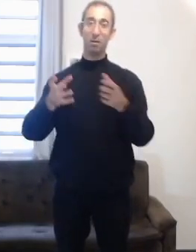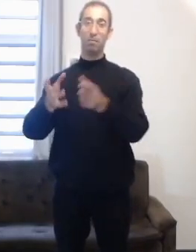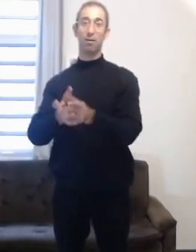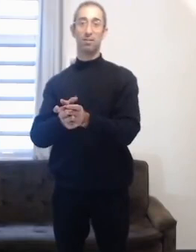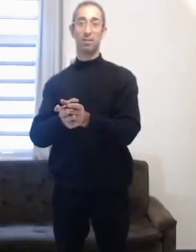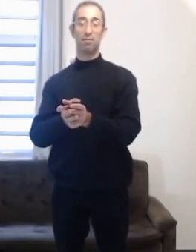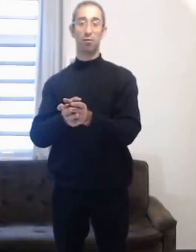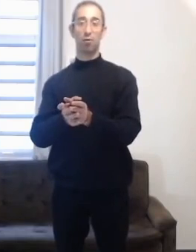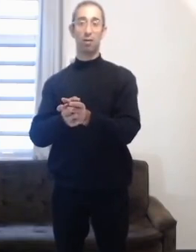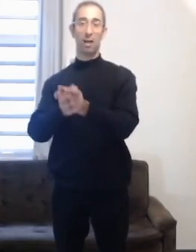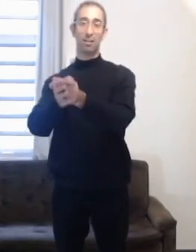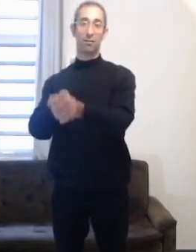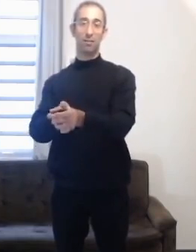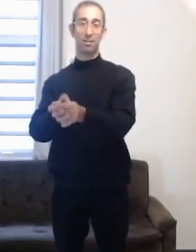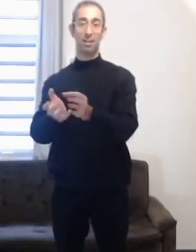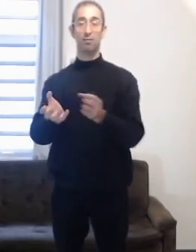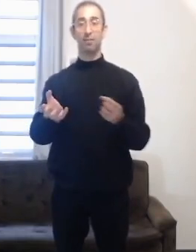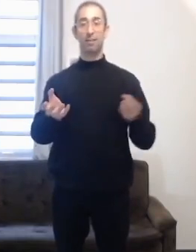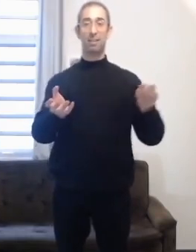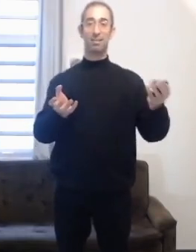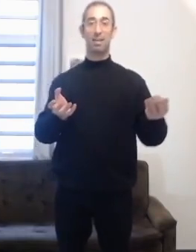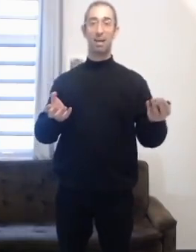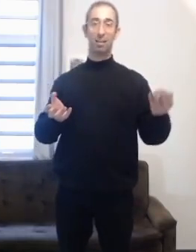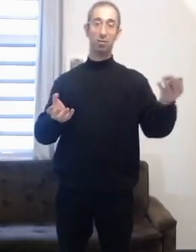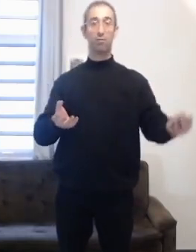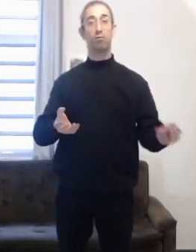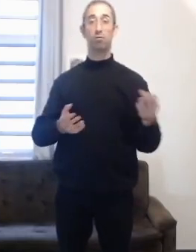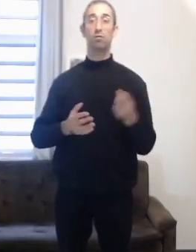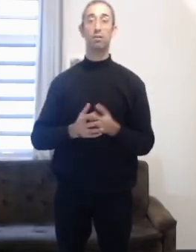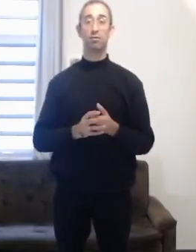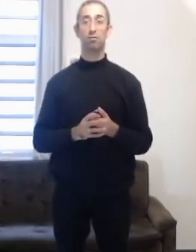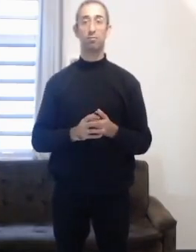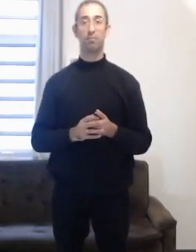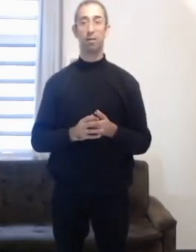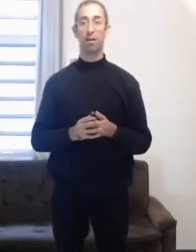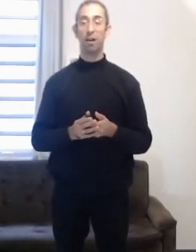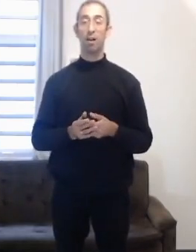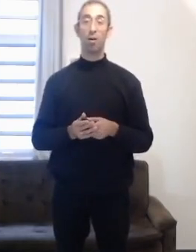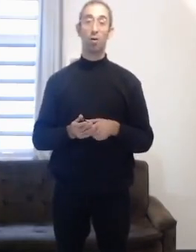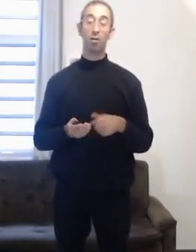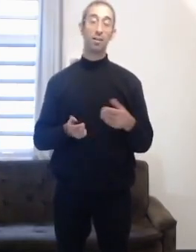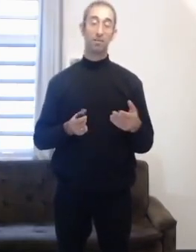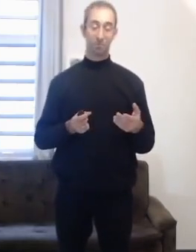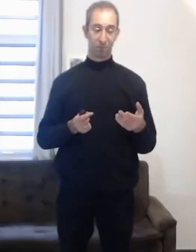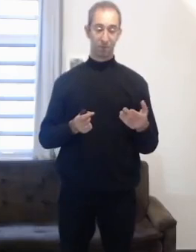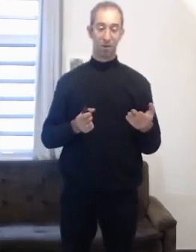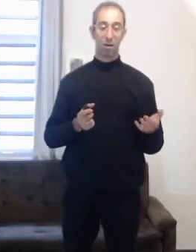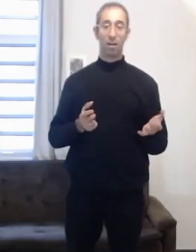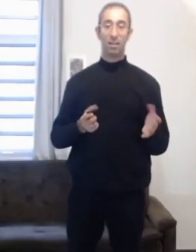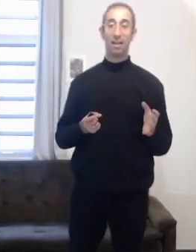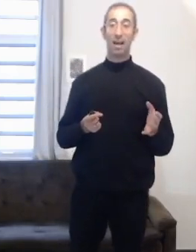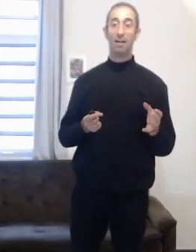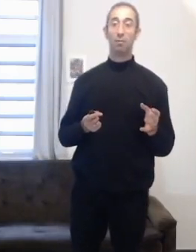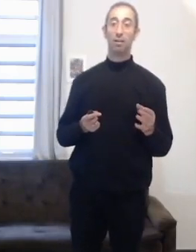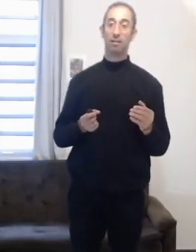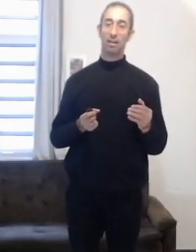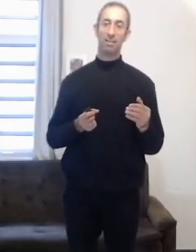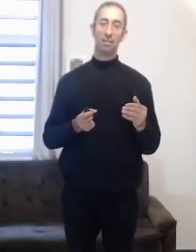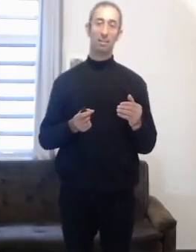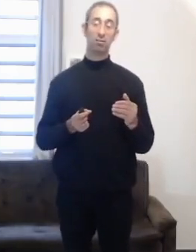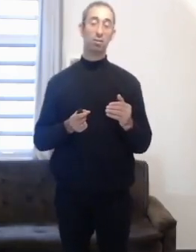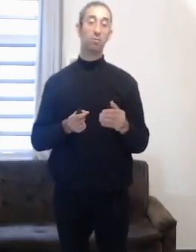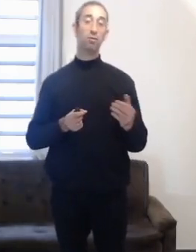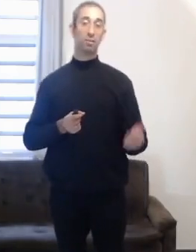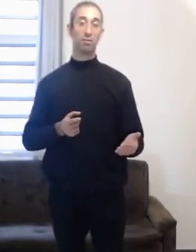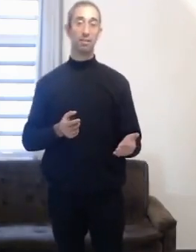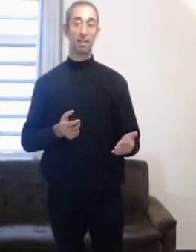você pega uma hipótese que já foi colocada, que já foi testada, você vai testar ela de novo em outro contexto. Outra ideia é muito